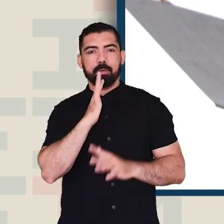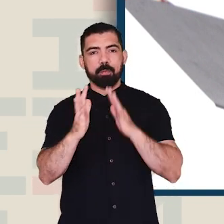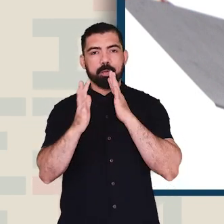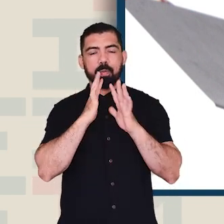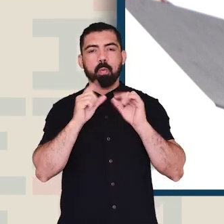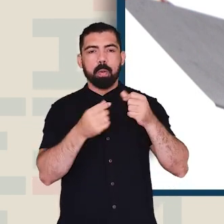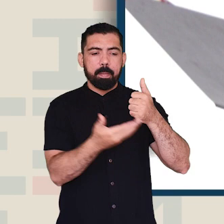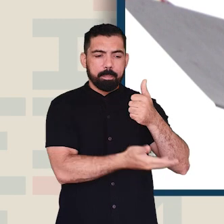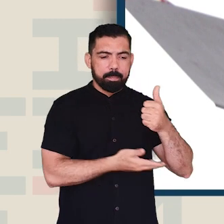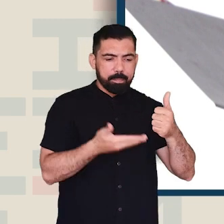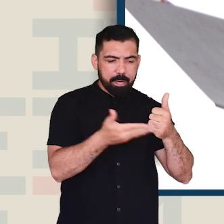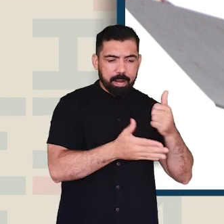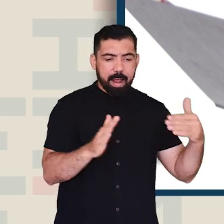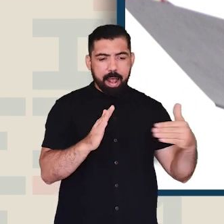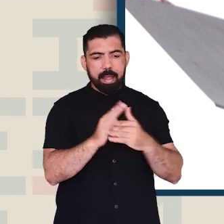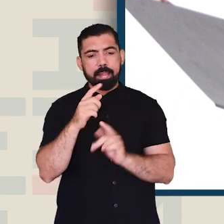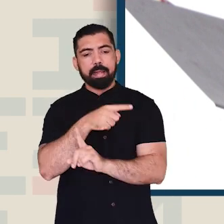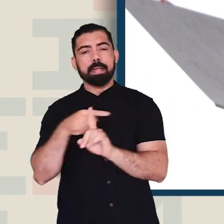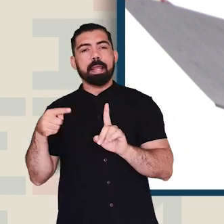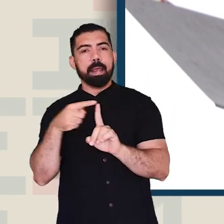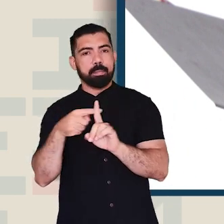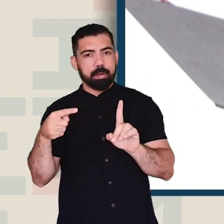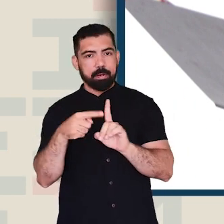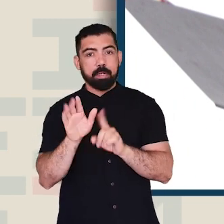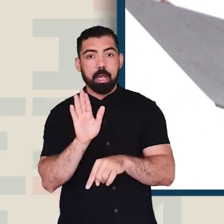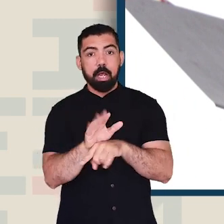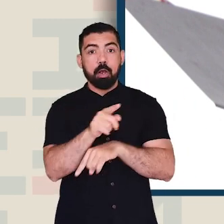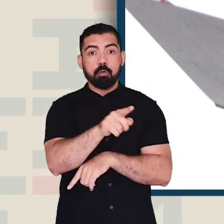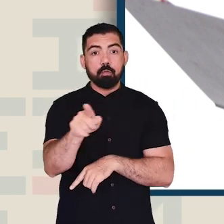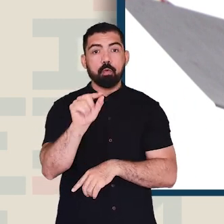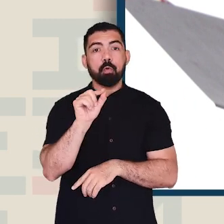de básico a intermediário que lhe dê